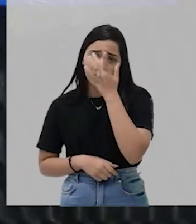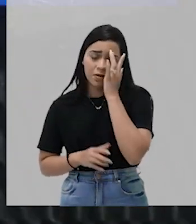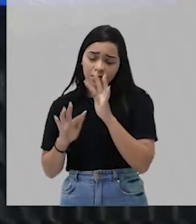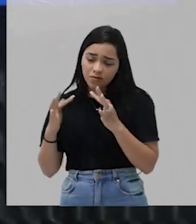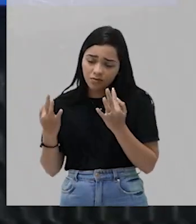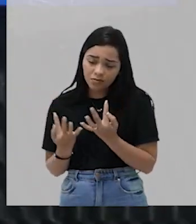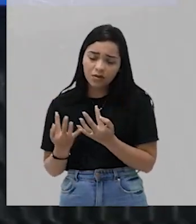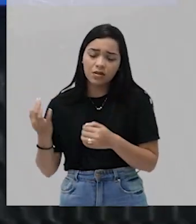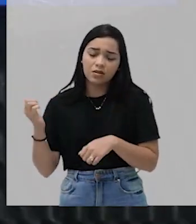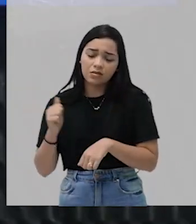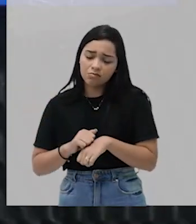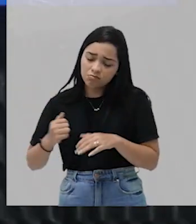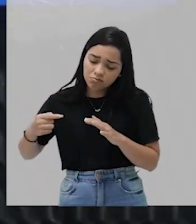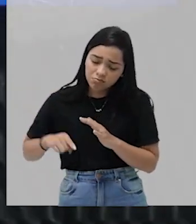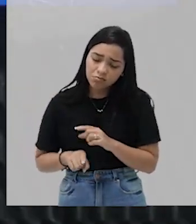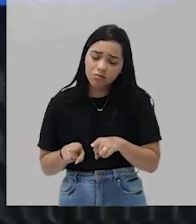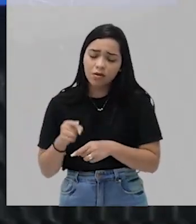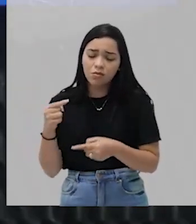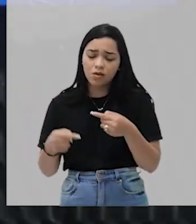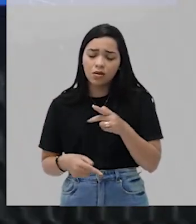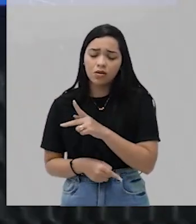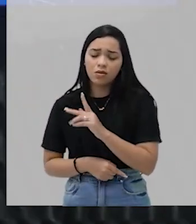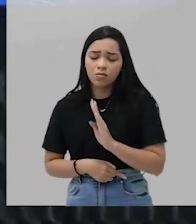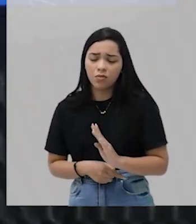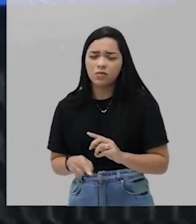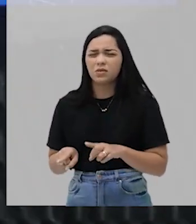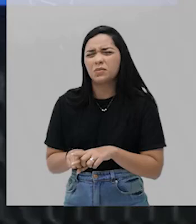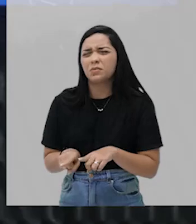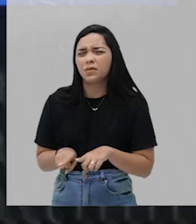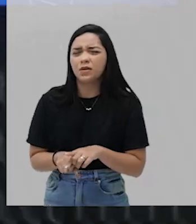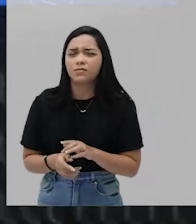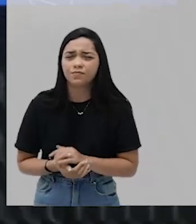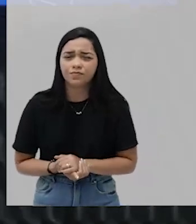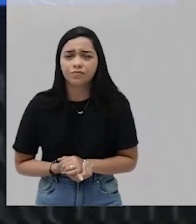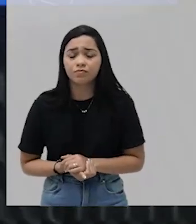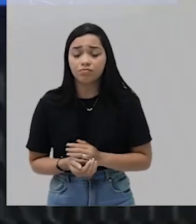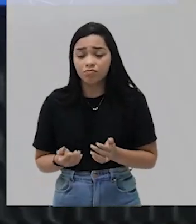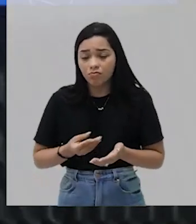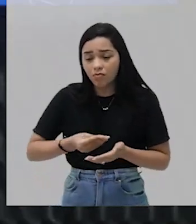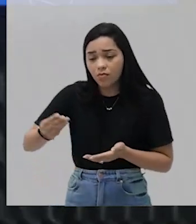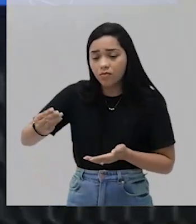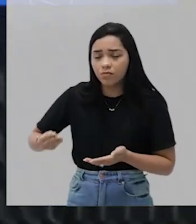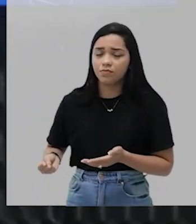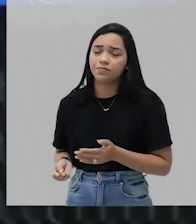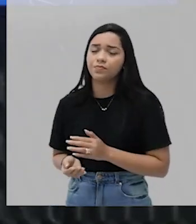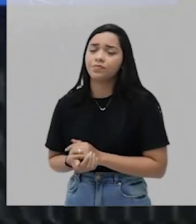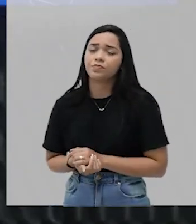carentes, é preciso fazer políticas públicas de distribuição de renda.